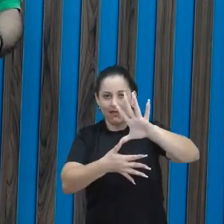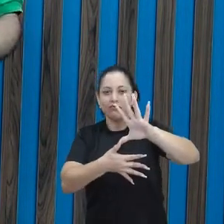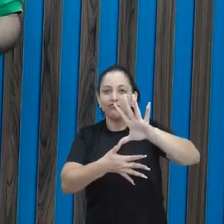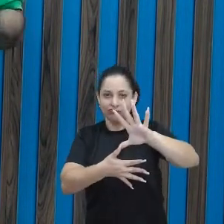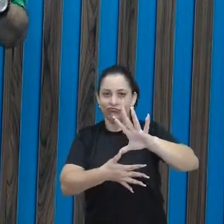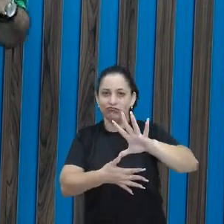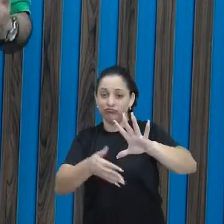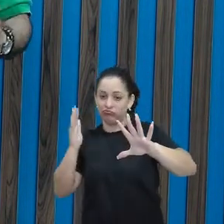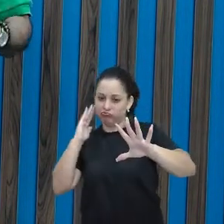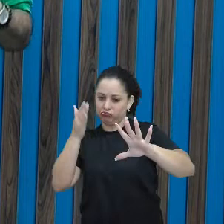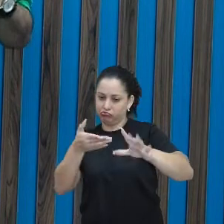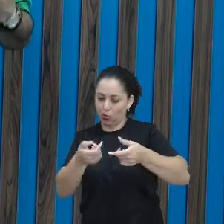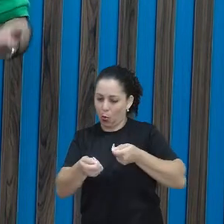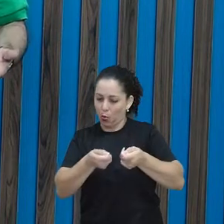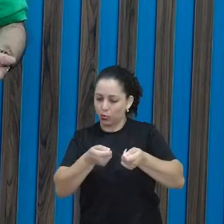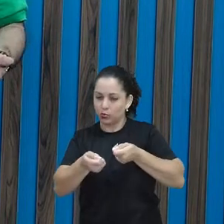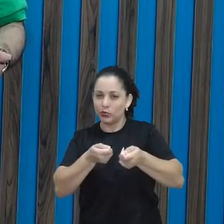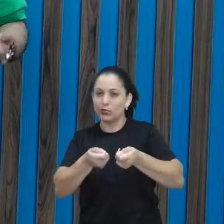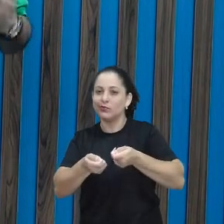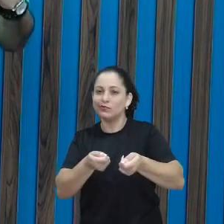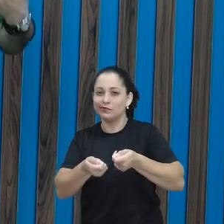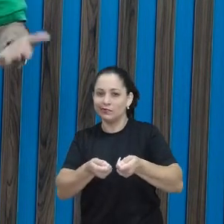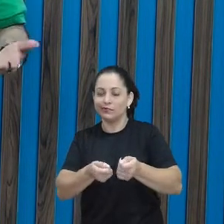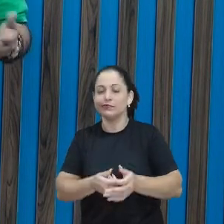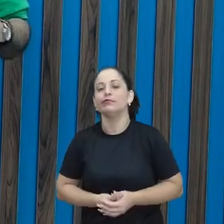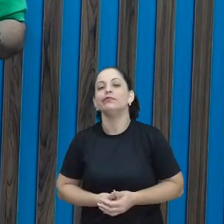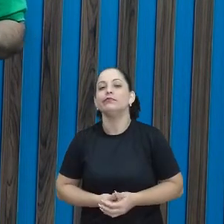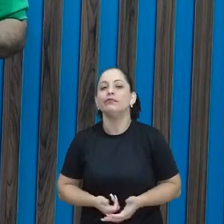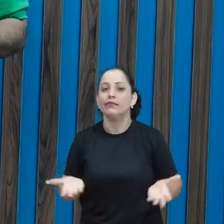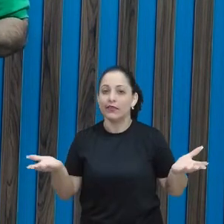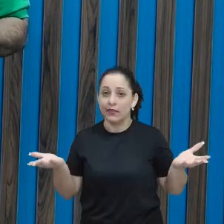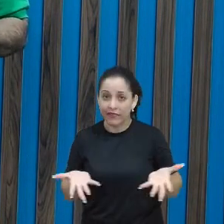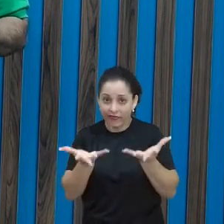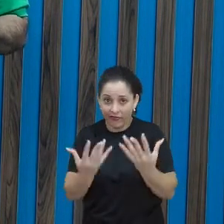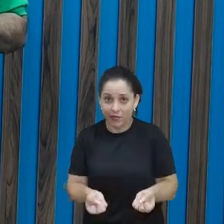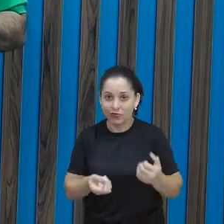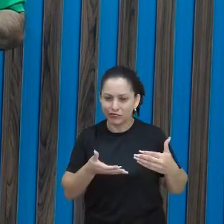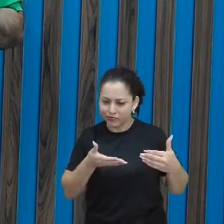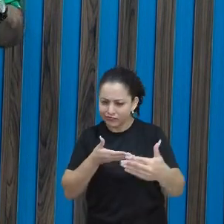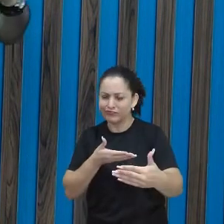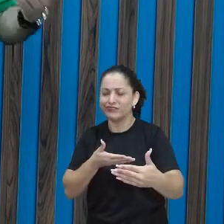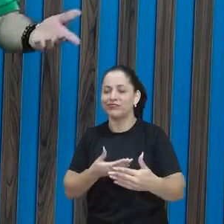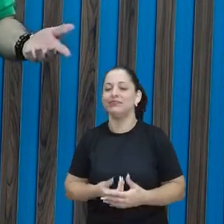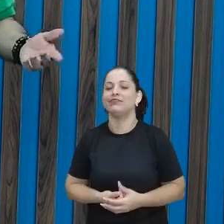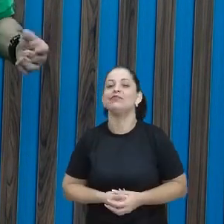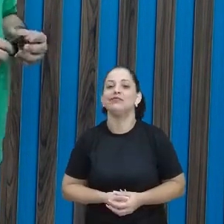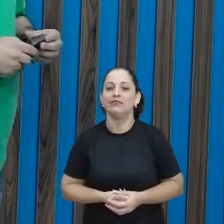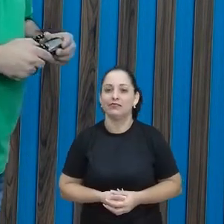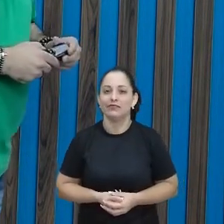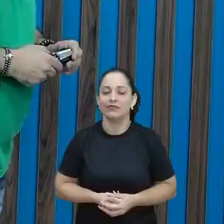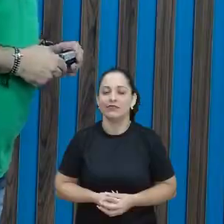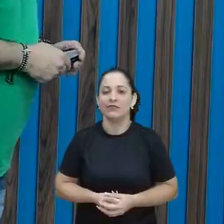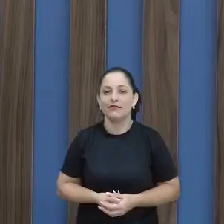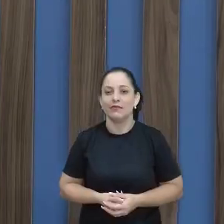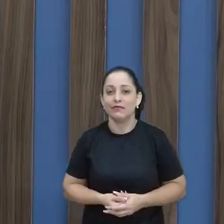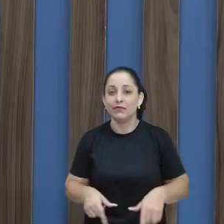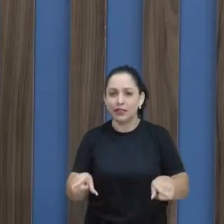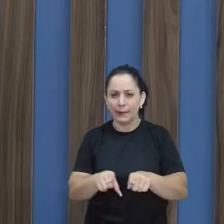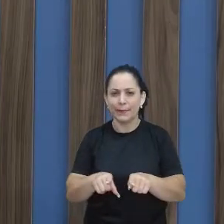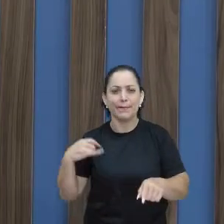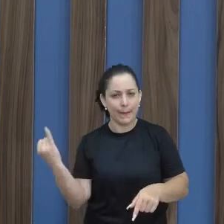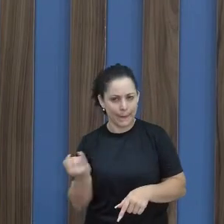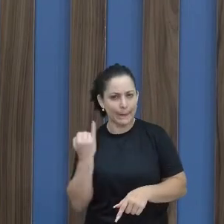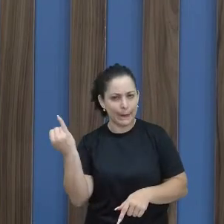tem essa questão. Então vamos lá continuar a nossa aula, né? Uma reflexão,